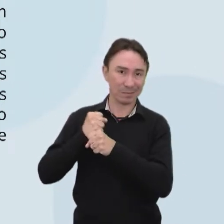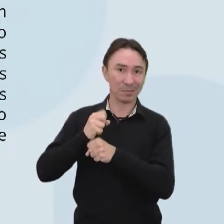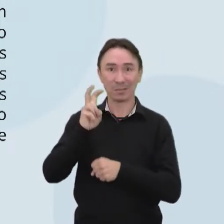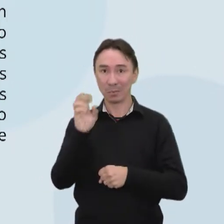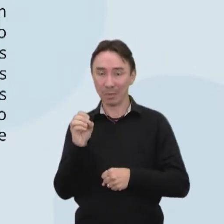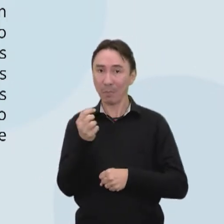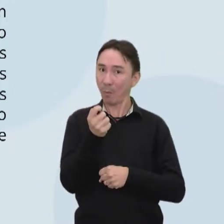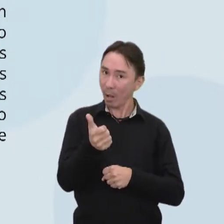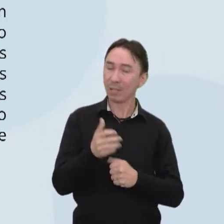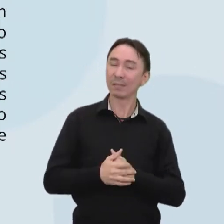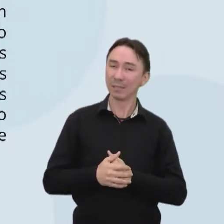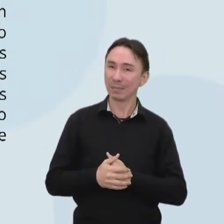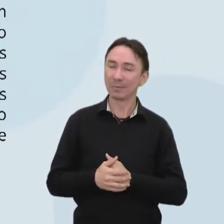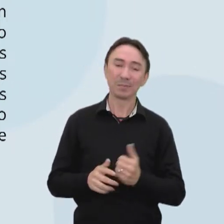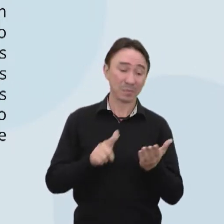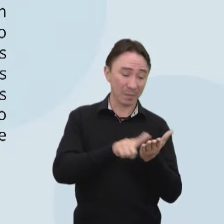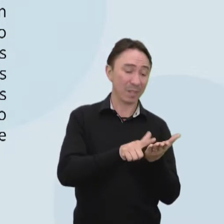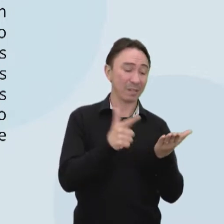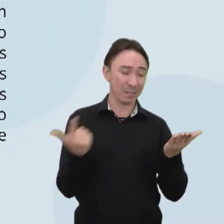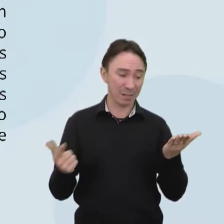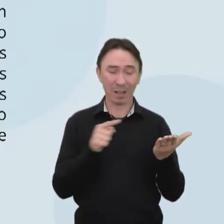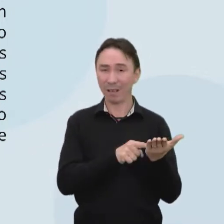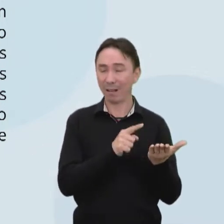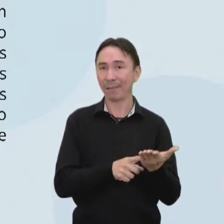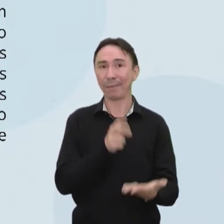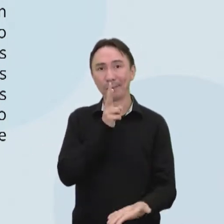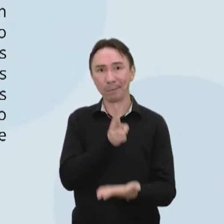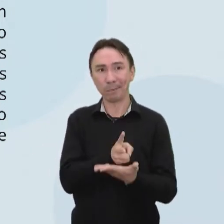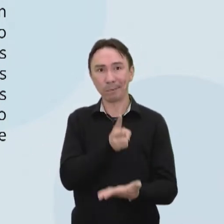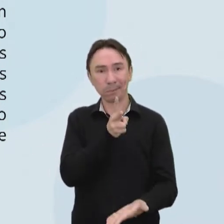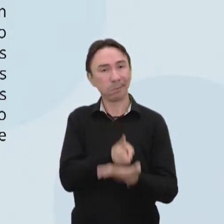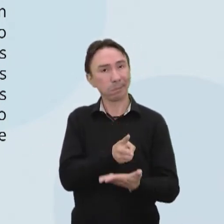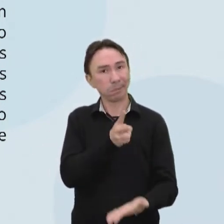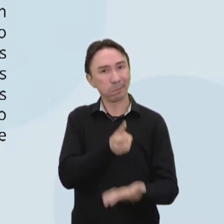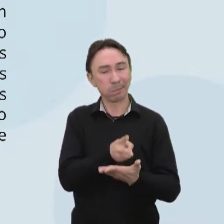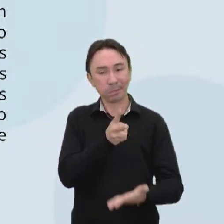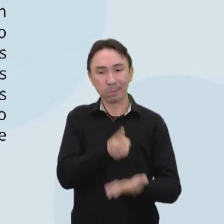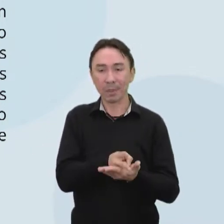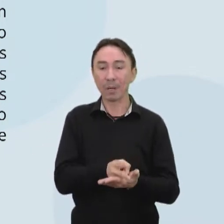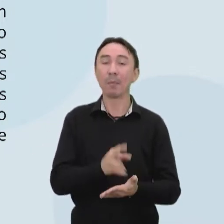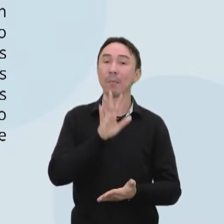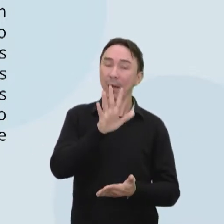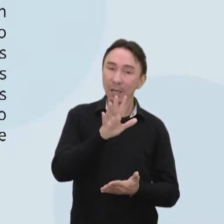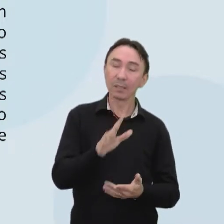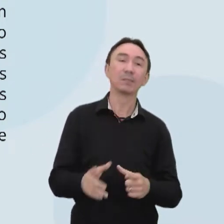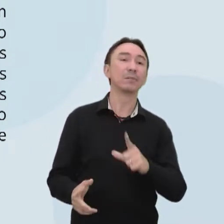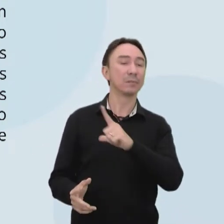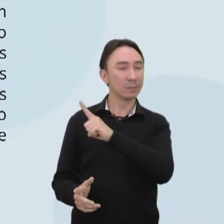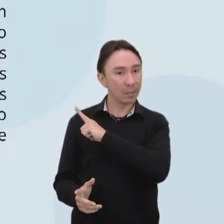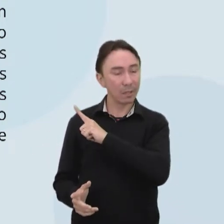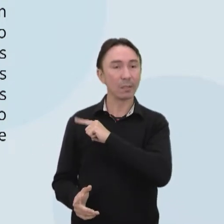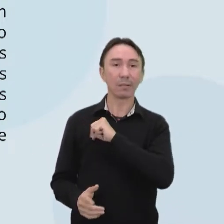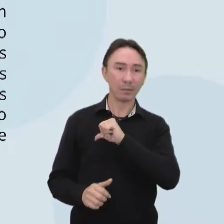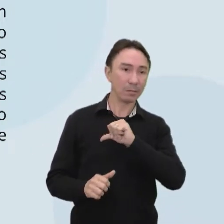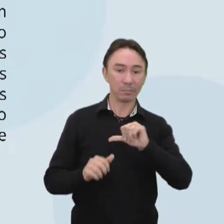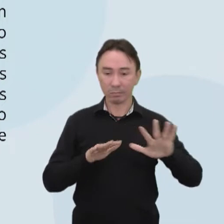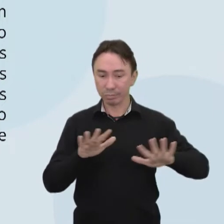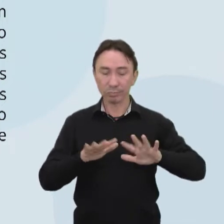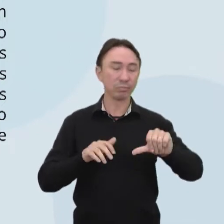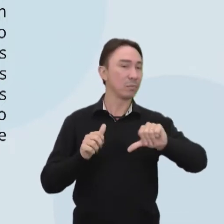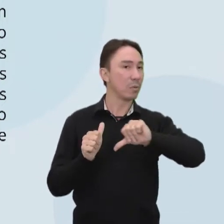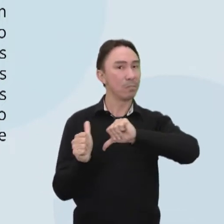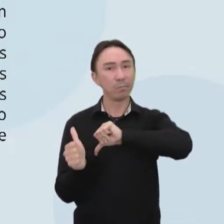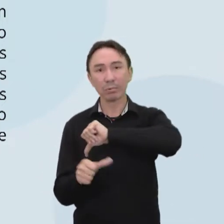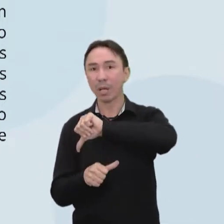instituição conservadora, bastante conservadora, ele também está se movendo, porque os tempos são de mudança